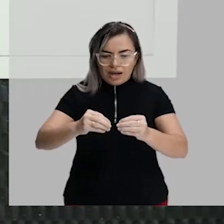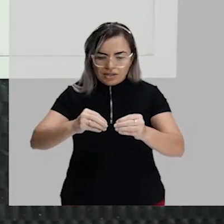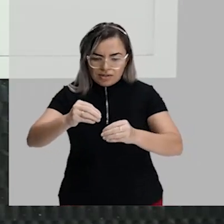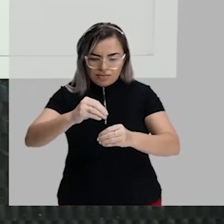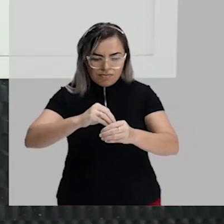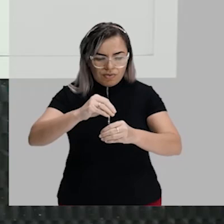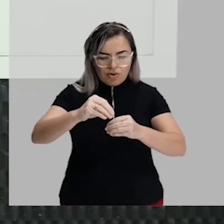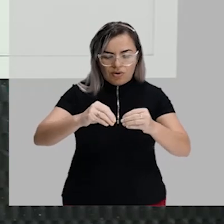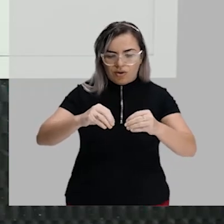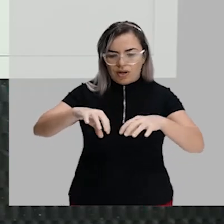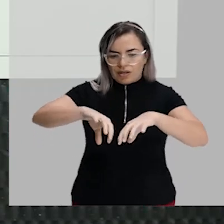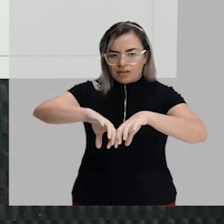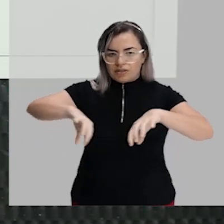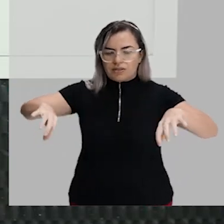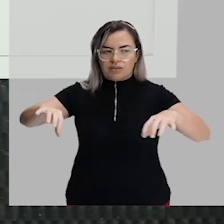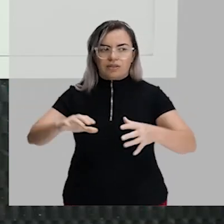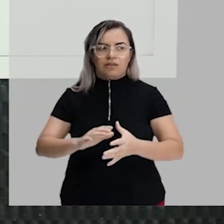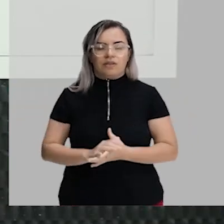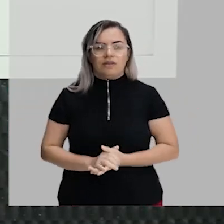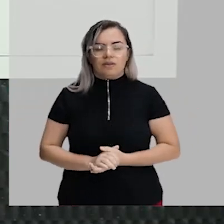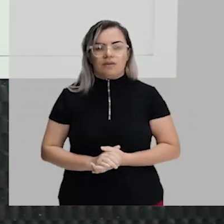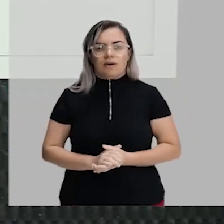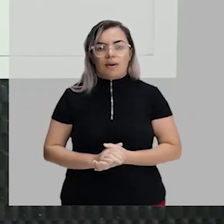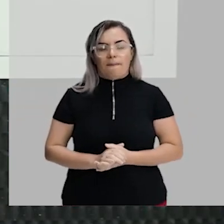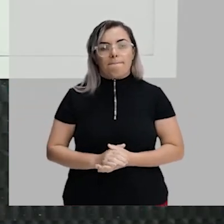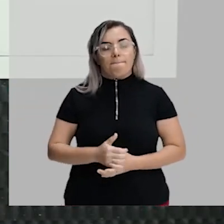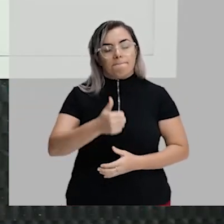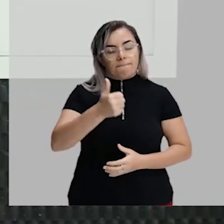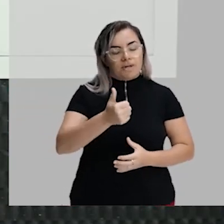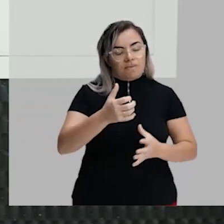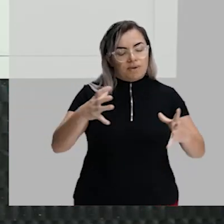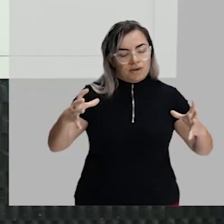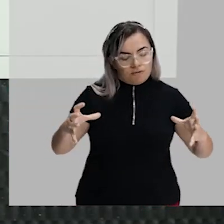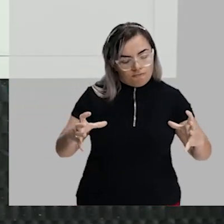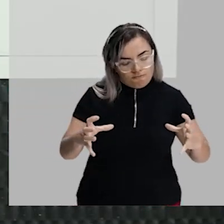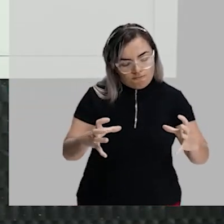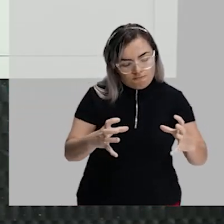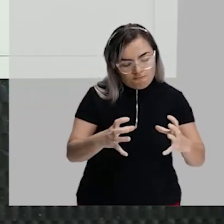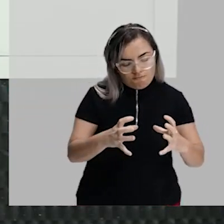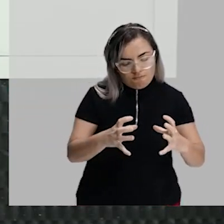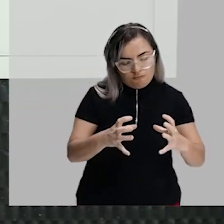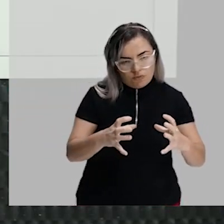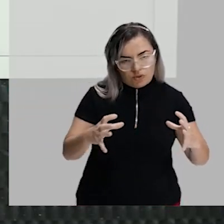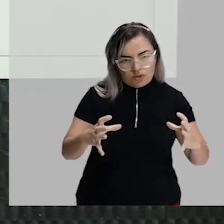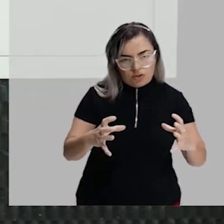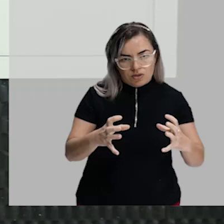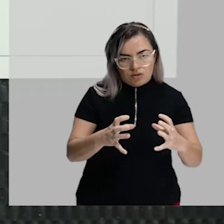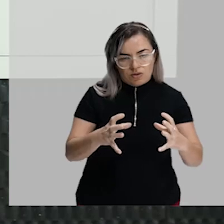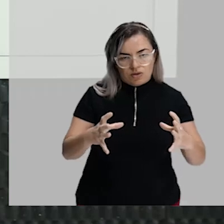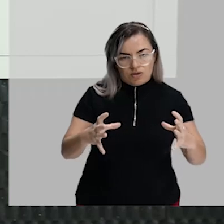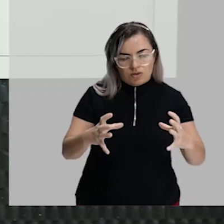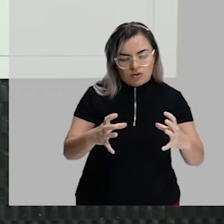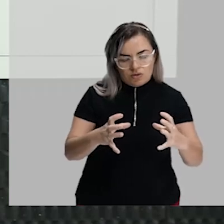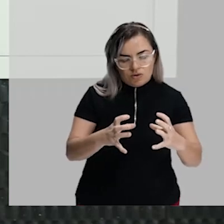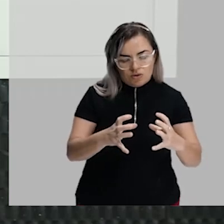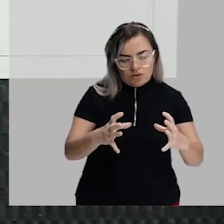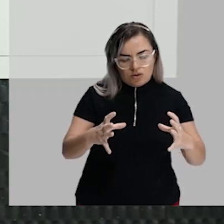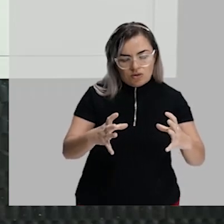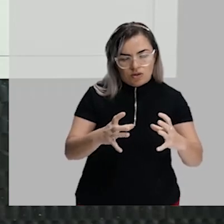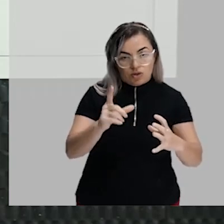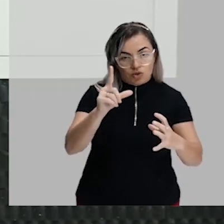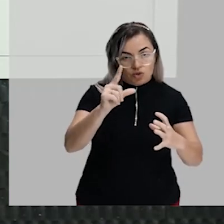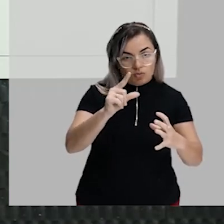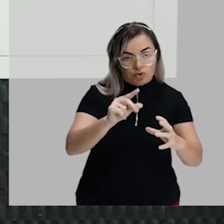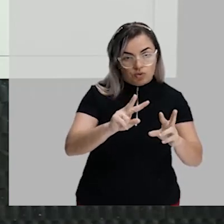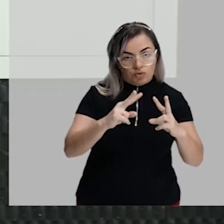o quê? Uma contração e depois acontece uma expansão, tá ok? Então, primeiro há uma diminuição no volume